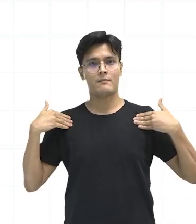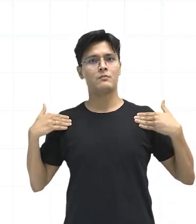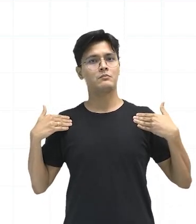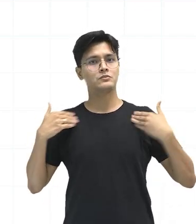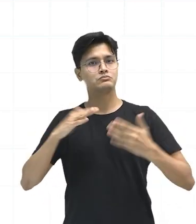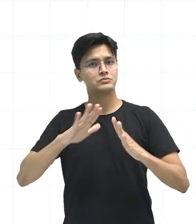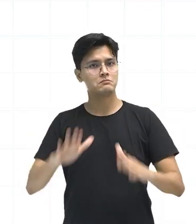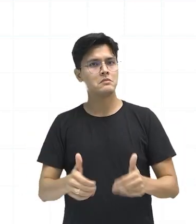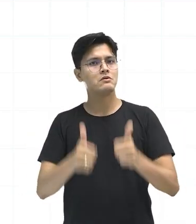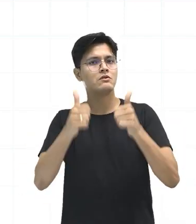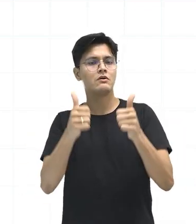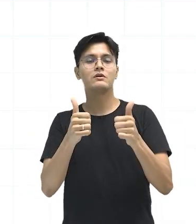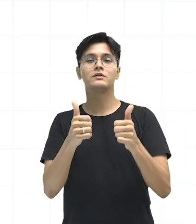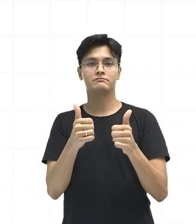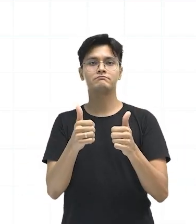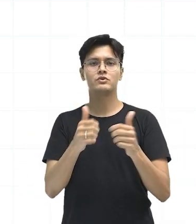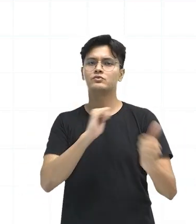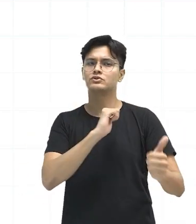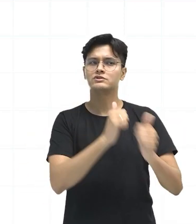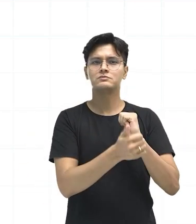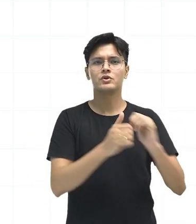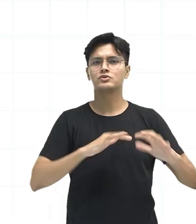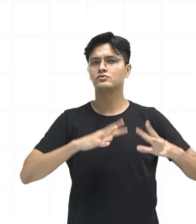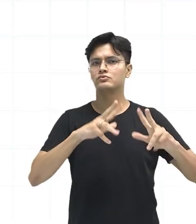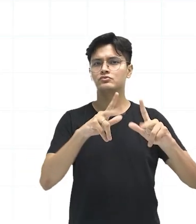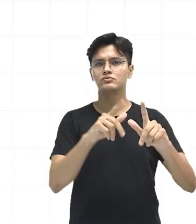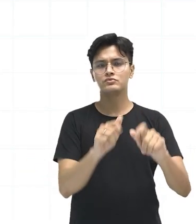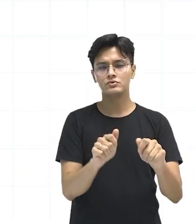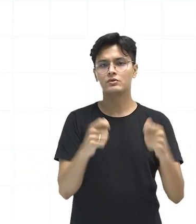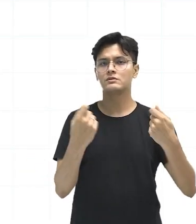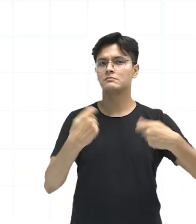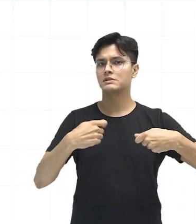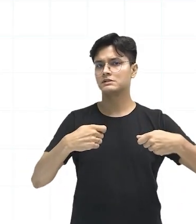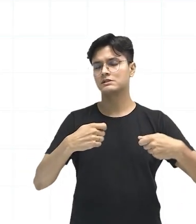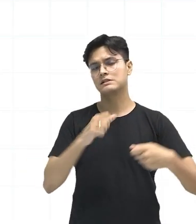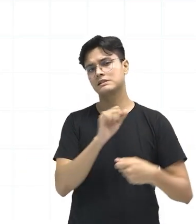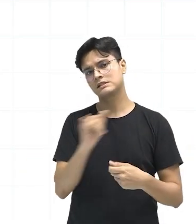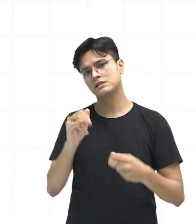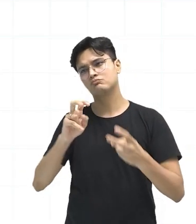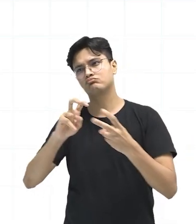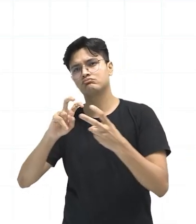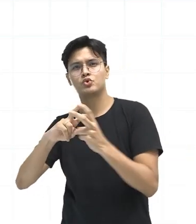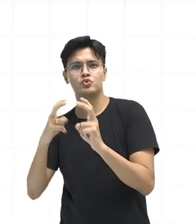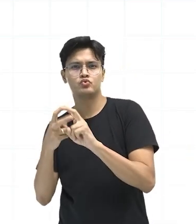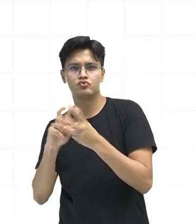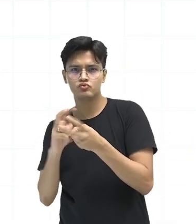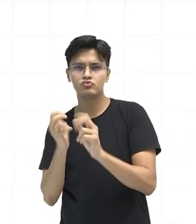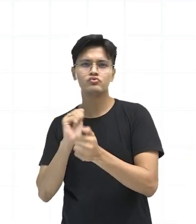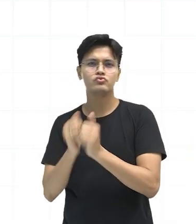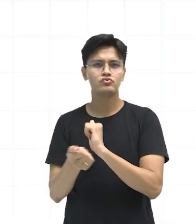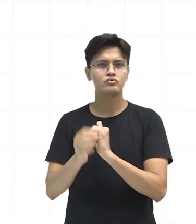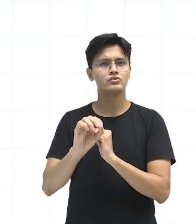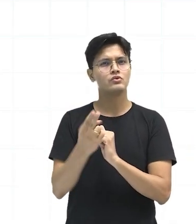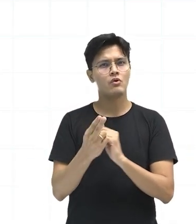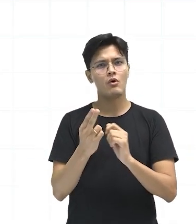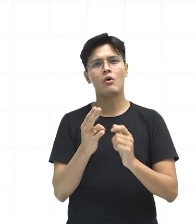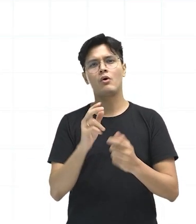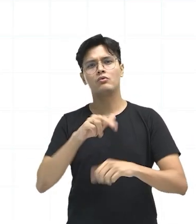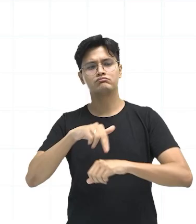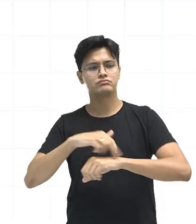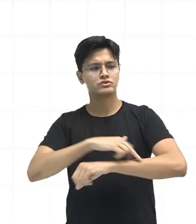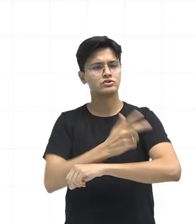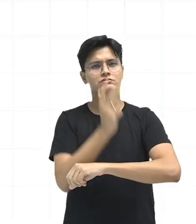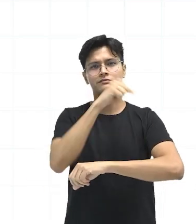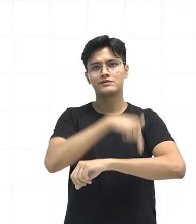praticante. Todos os esportes exigem isso, independente de ser luta, de ser ginástica, de ser dança. Essa questão da postura,